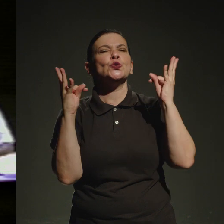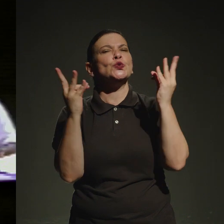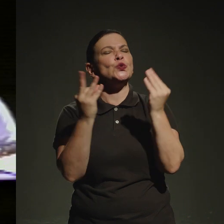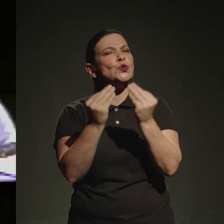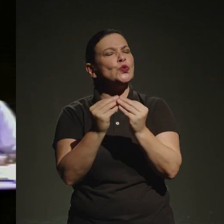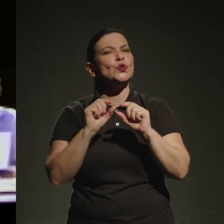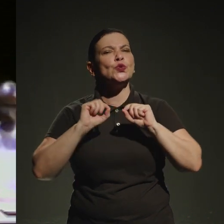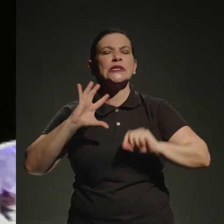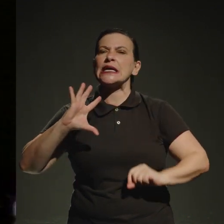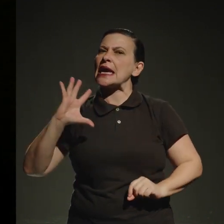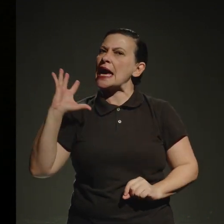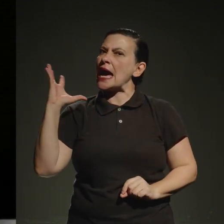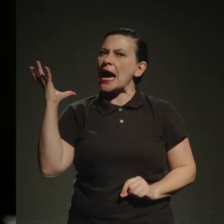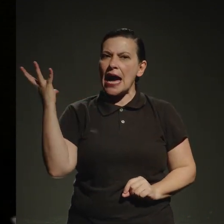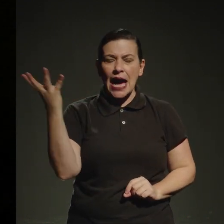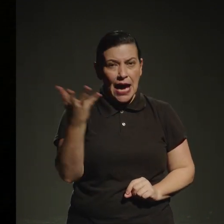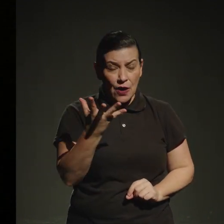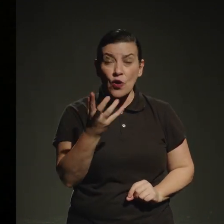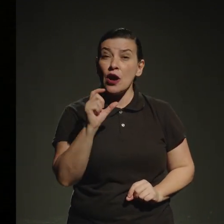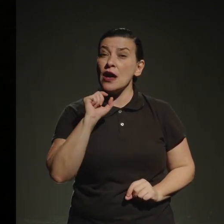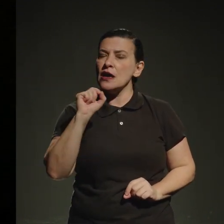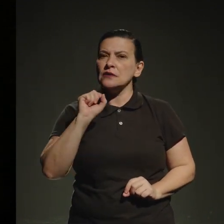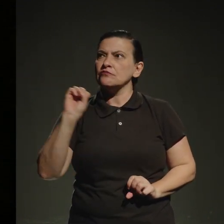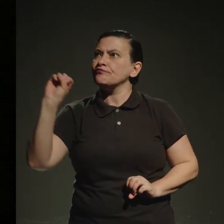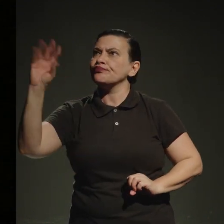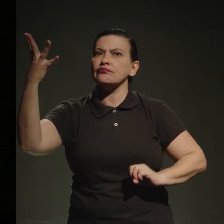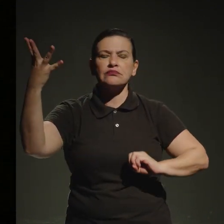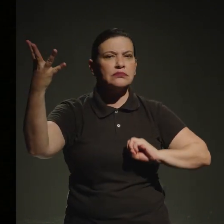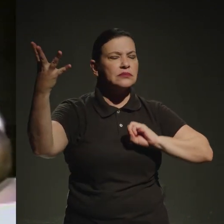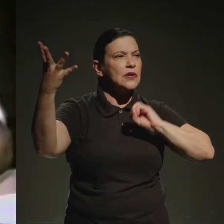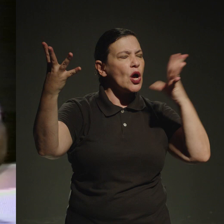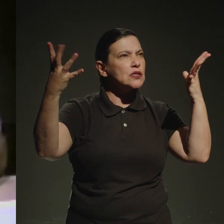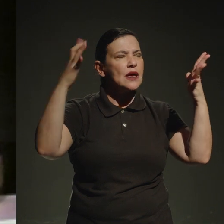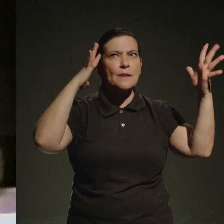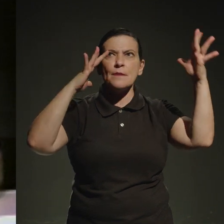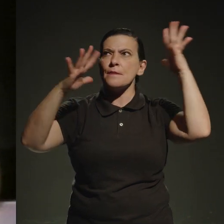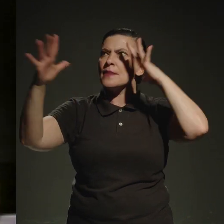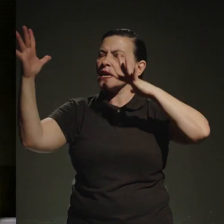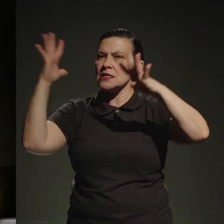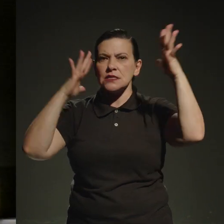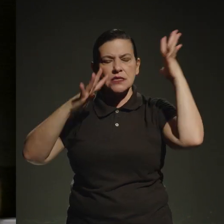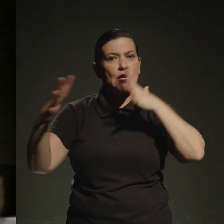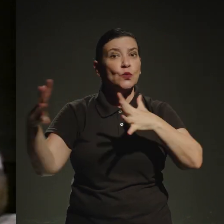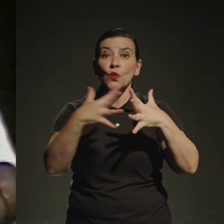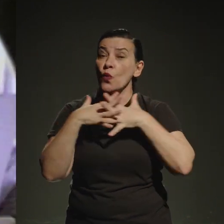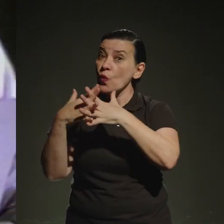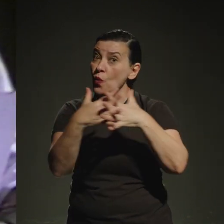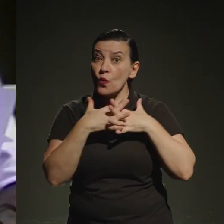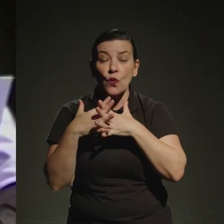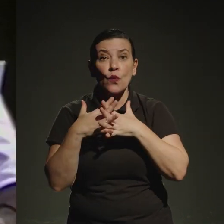verdadeira apoteose esquizofrênica e pós-moderna. E ao mesmo tempo começa a emergir o